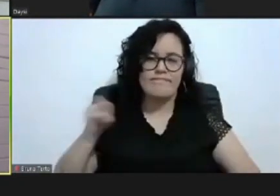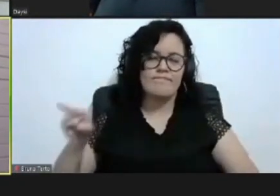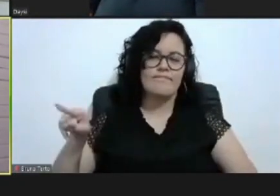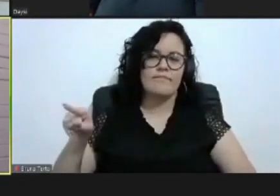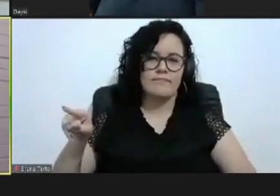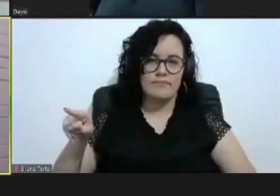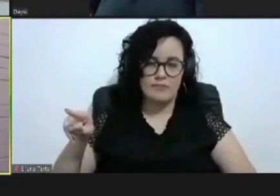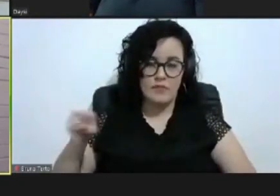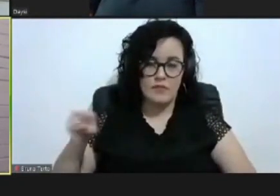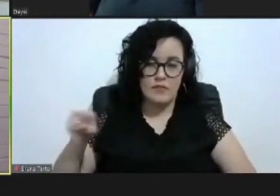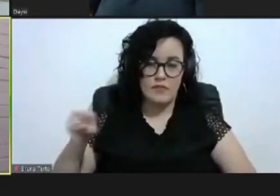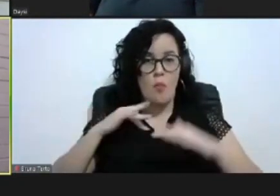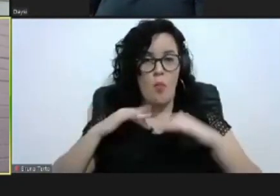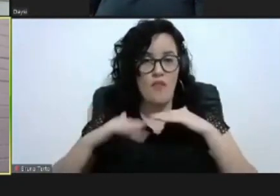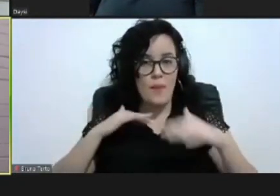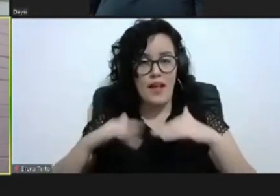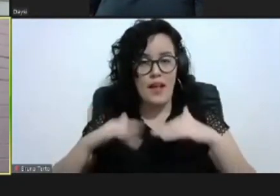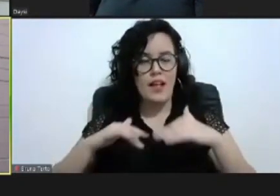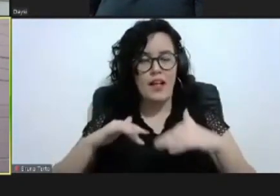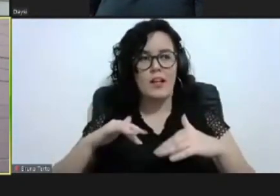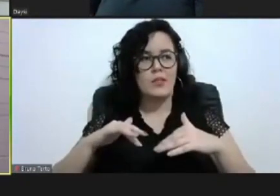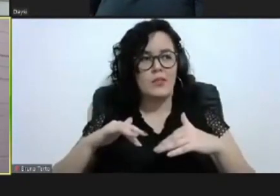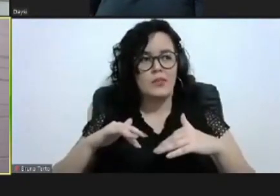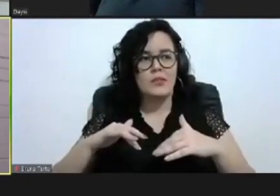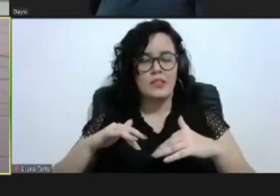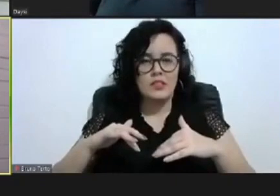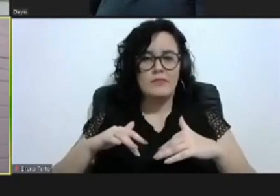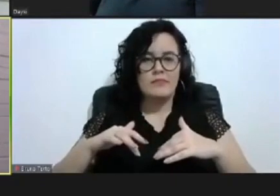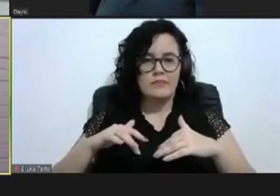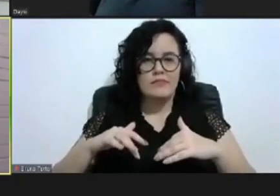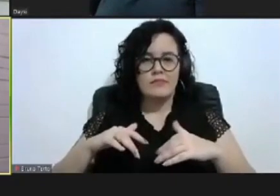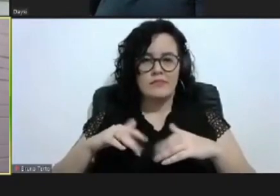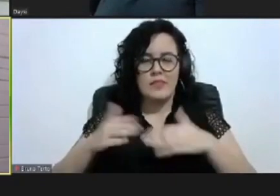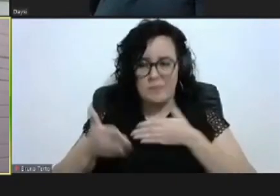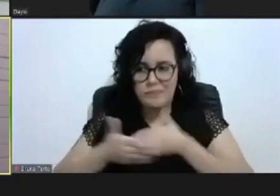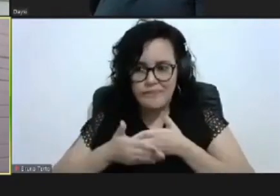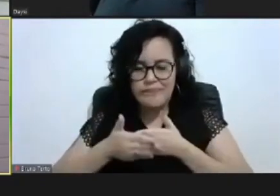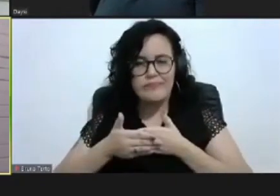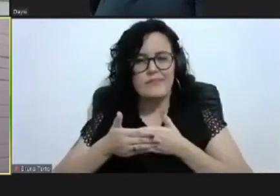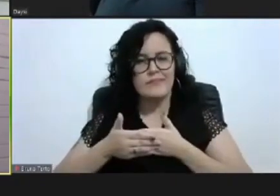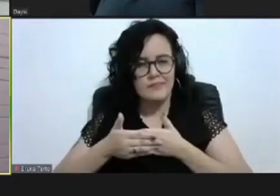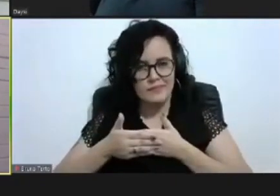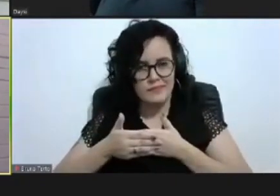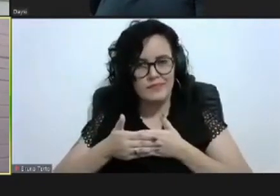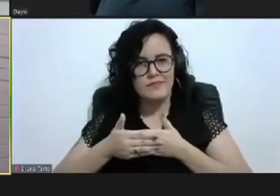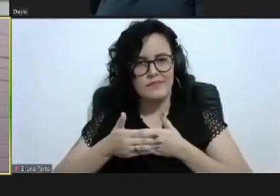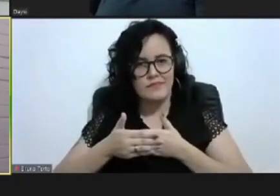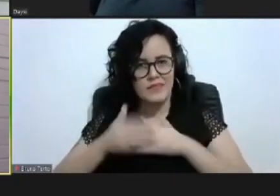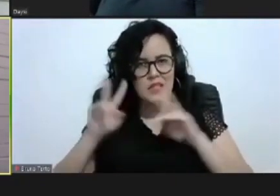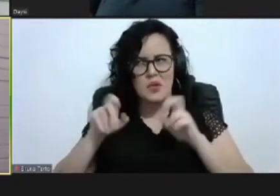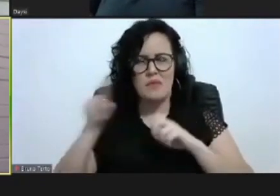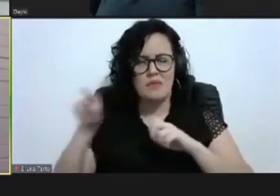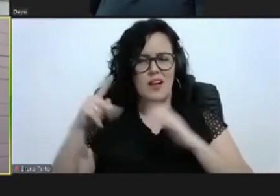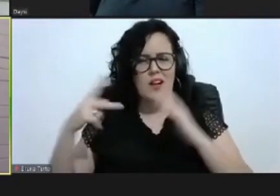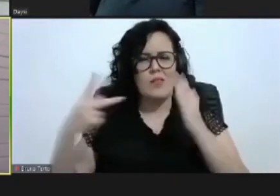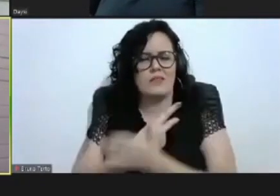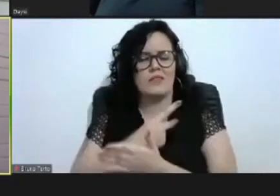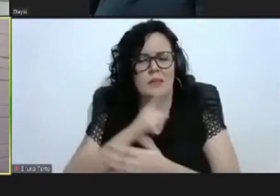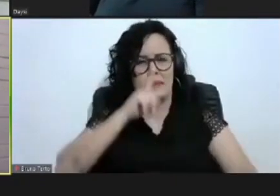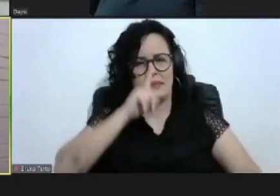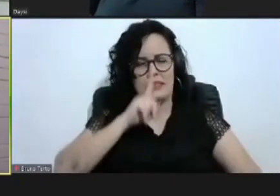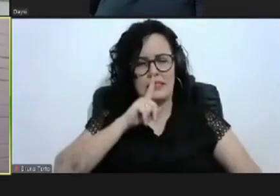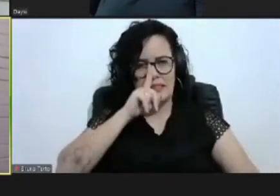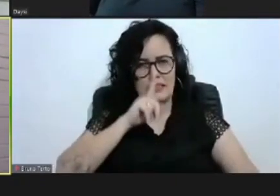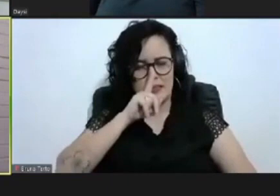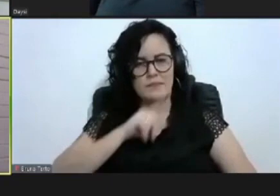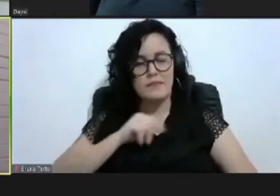esse movimento deu, de certa forma, uma brecada agora nessa ofensiva, né? Uma ofensiva bastante perigosa para o mercado